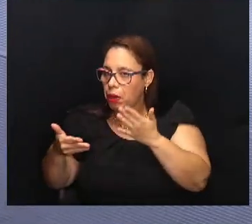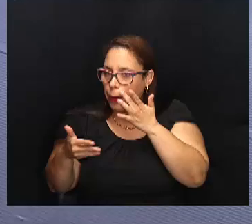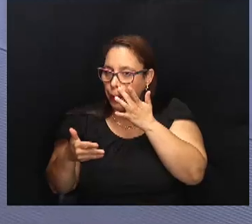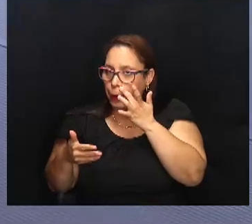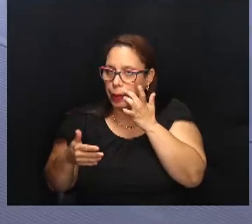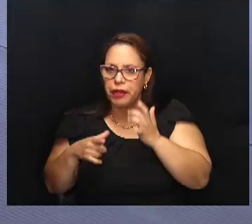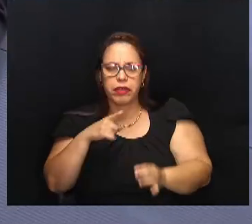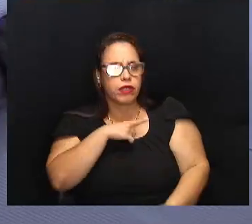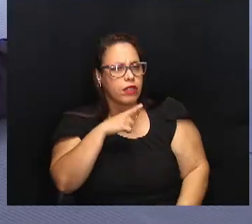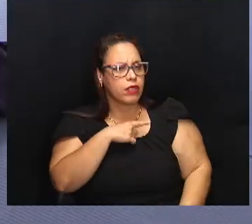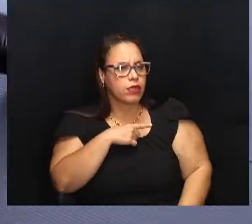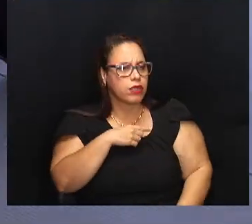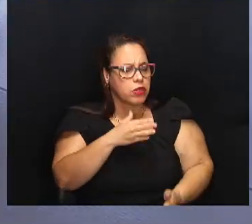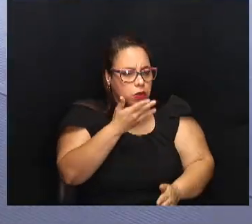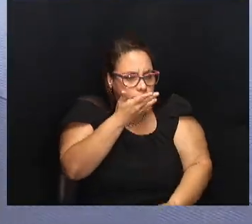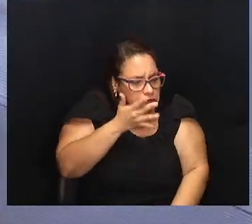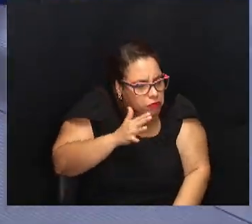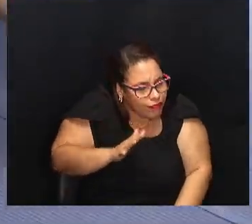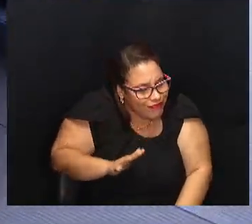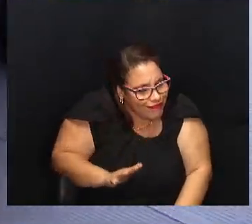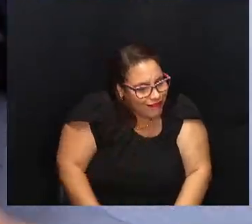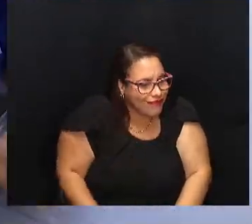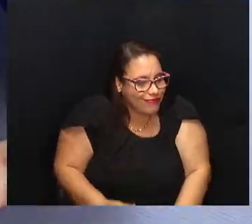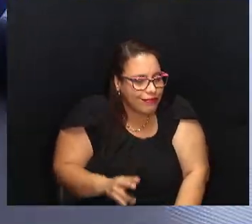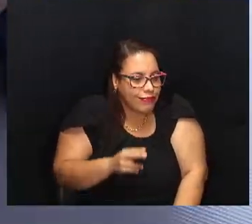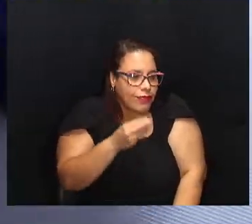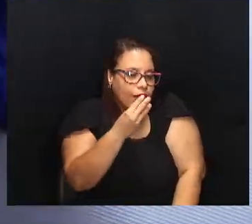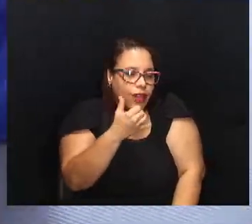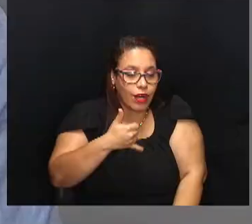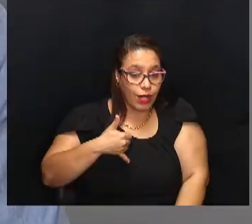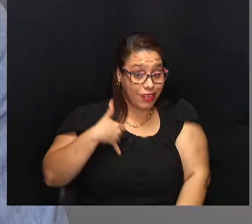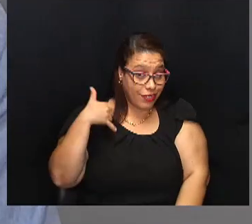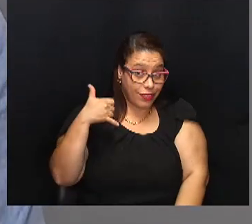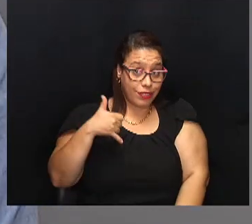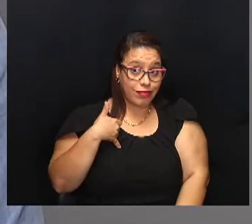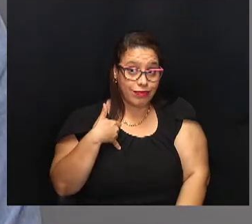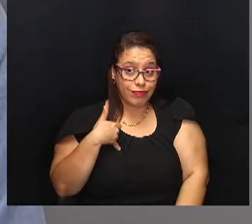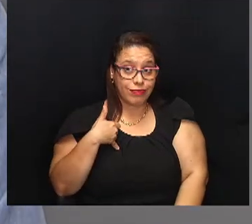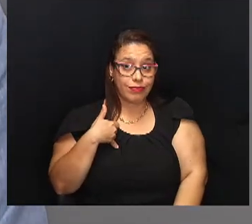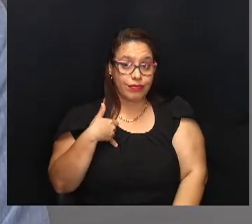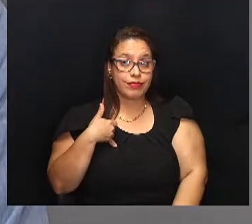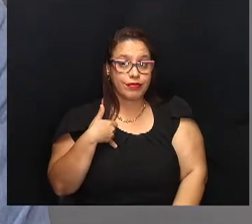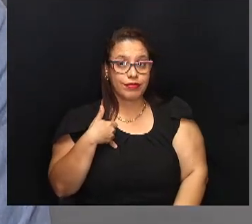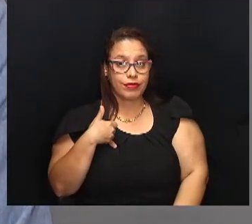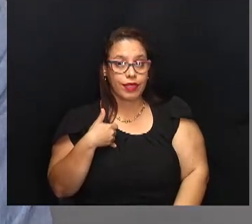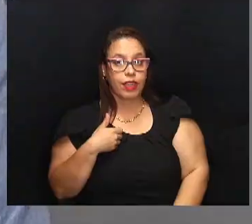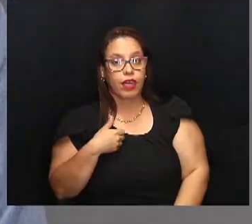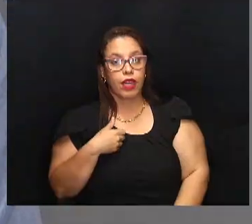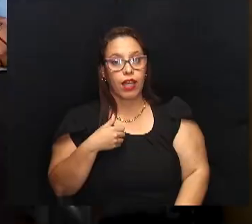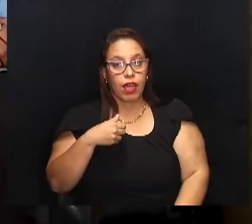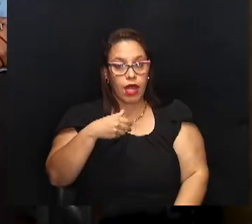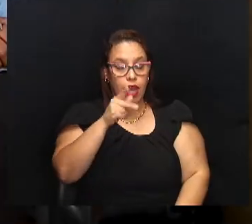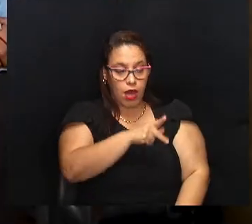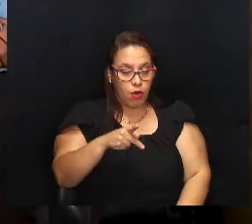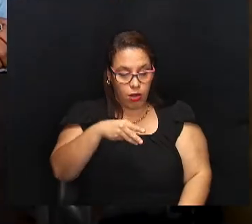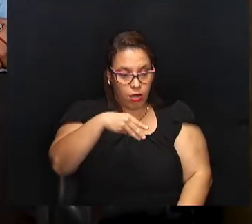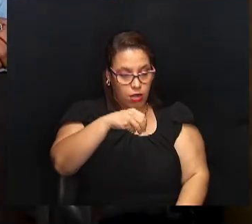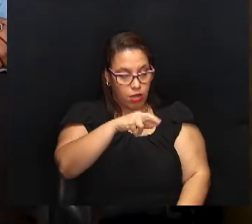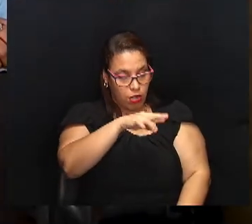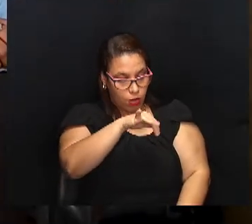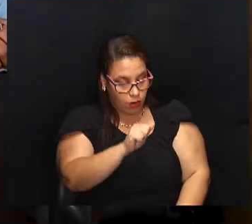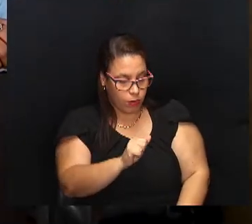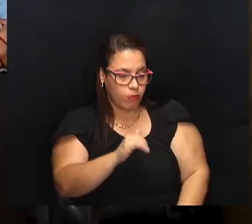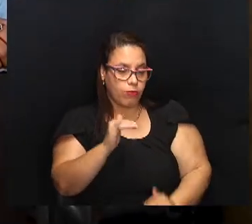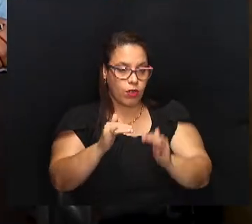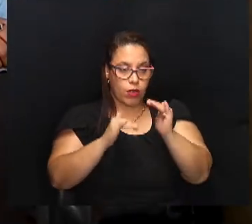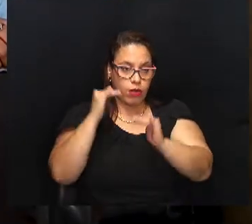A gente tem desde os pequenininhos, né, 3 anos de idade, que é com a instrutora Maria, e aí você tem os